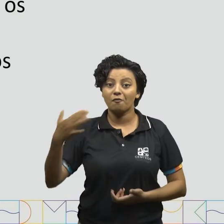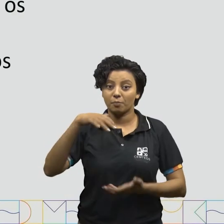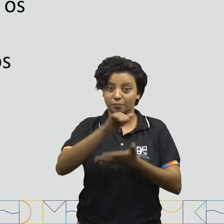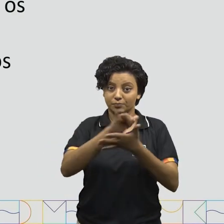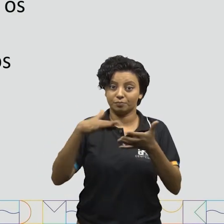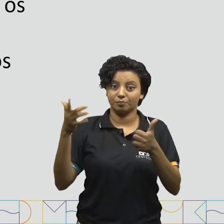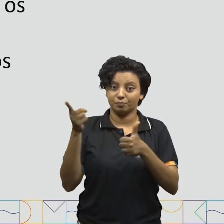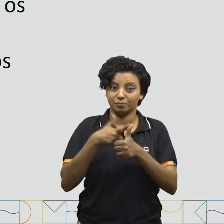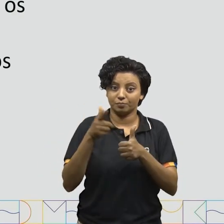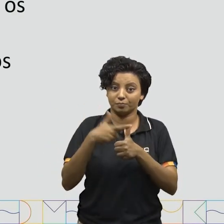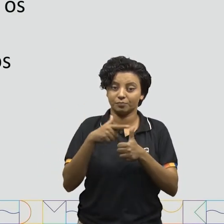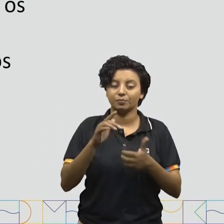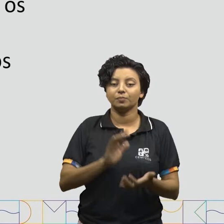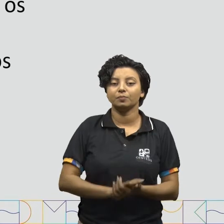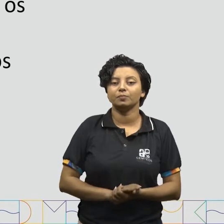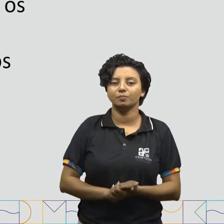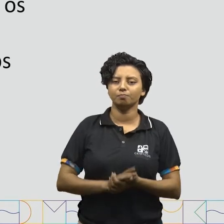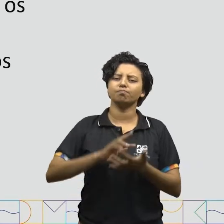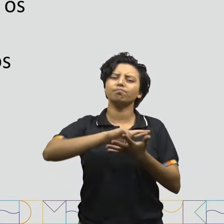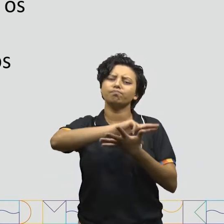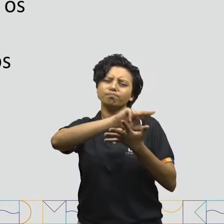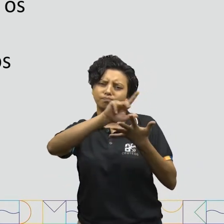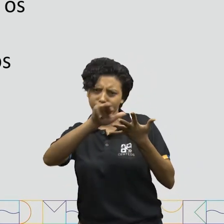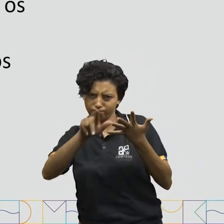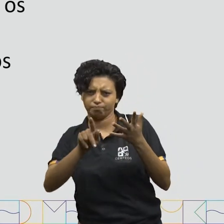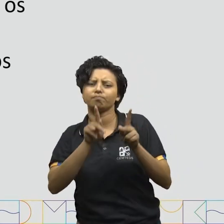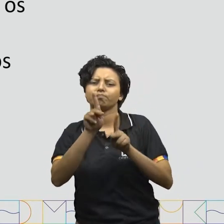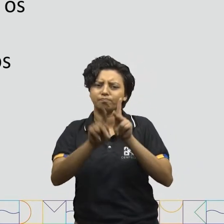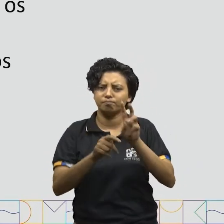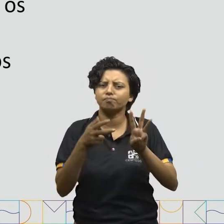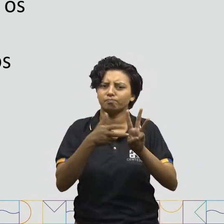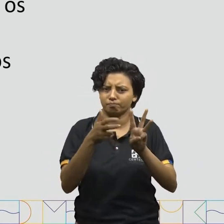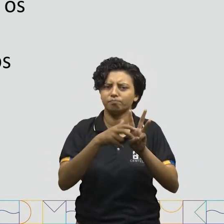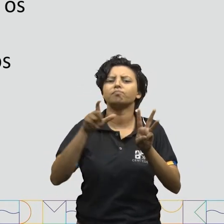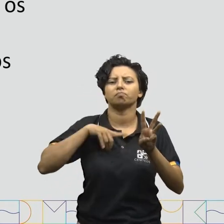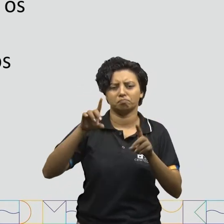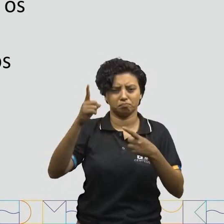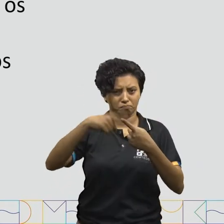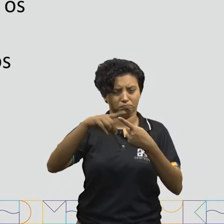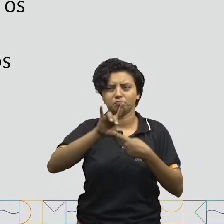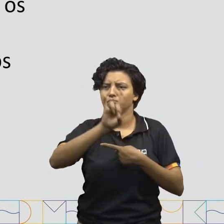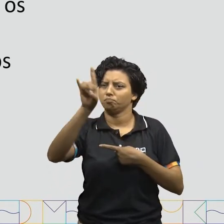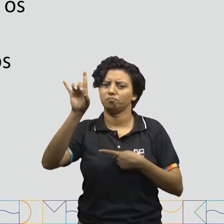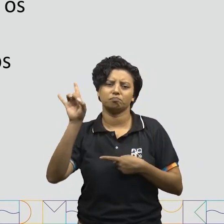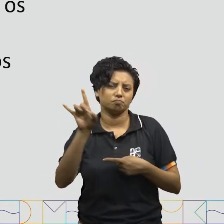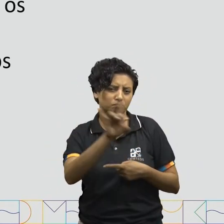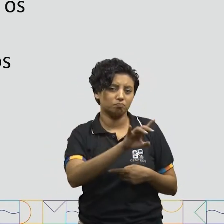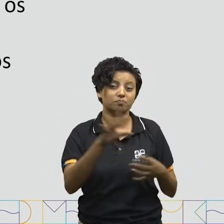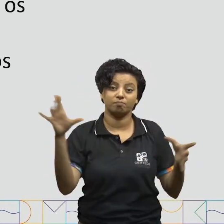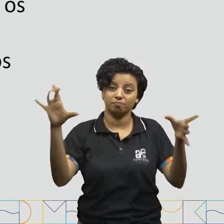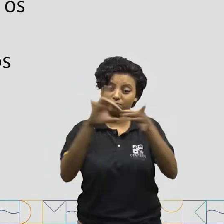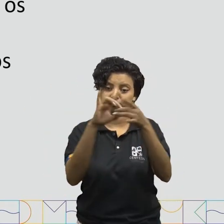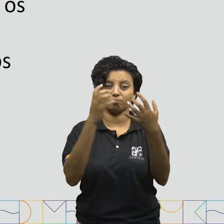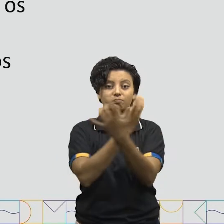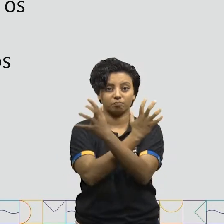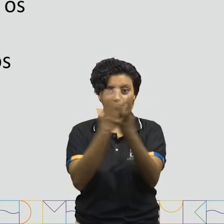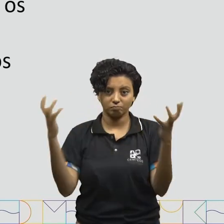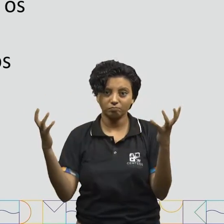Vamos à atividade 1. Diversos povos indígenas têm suas divindades relacionadas à